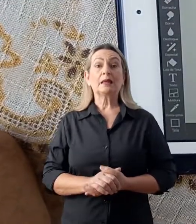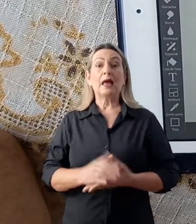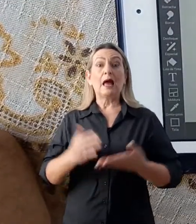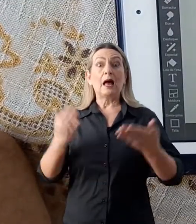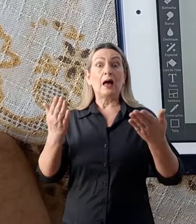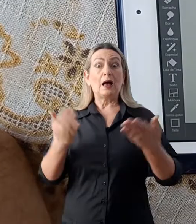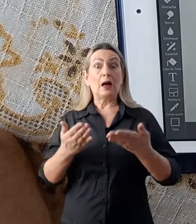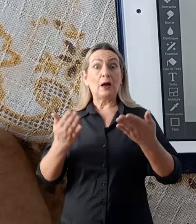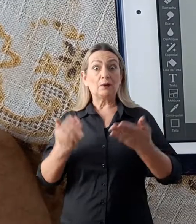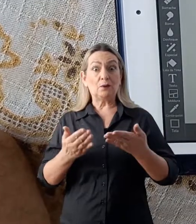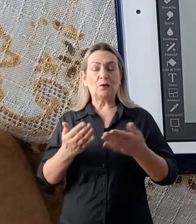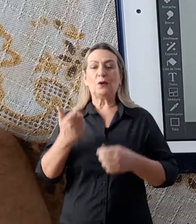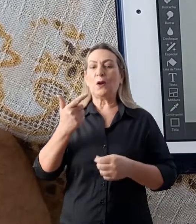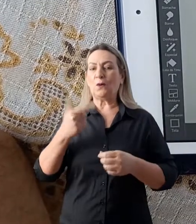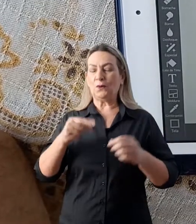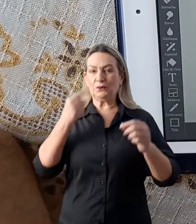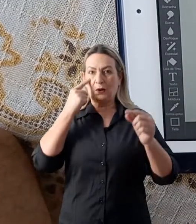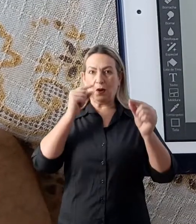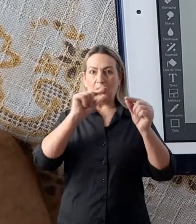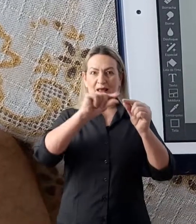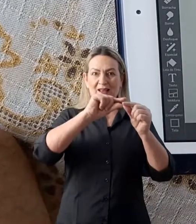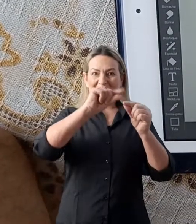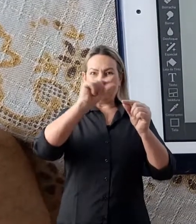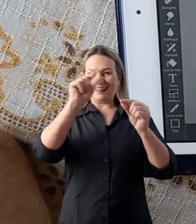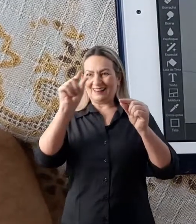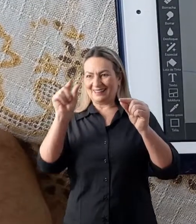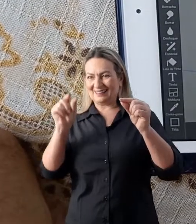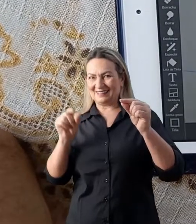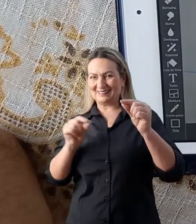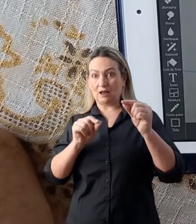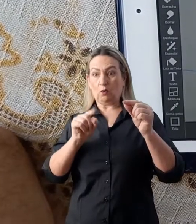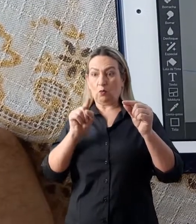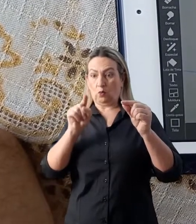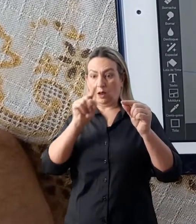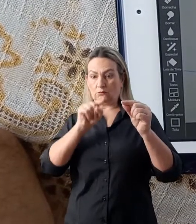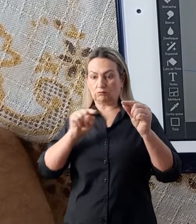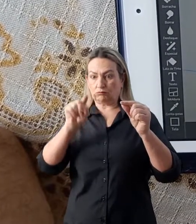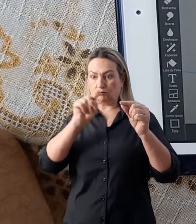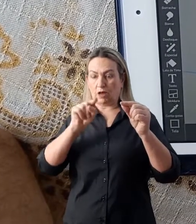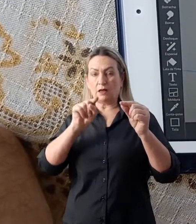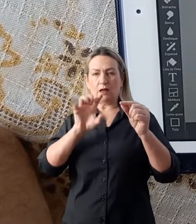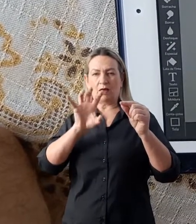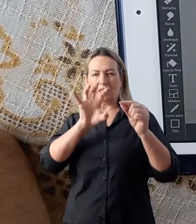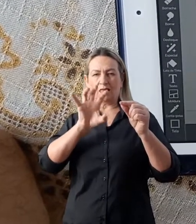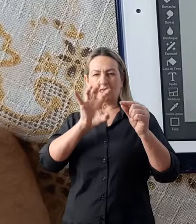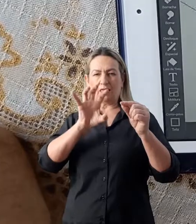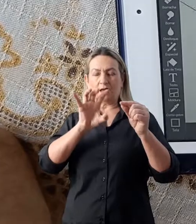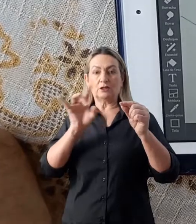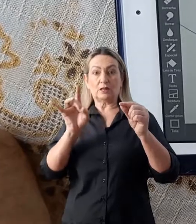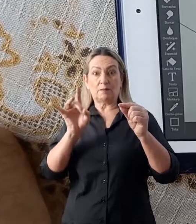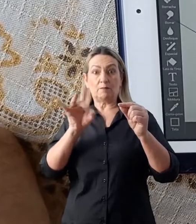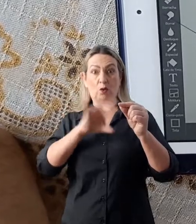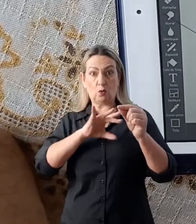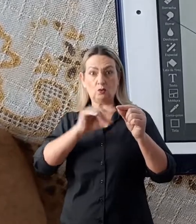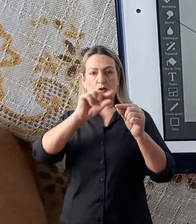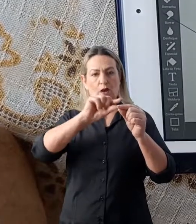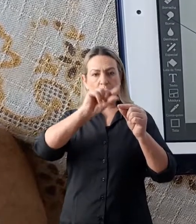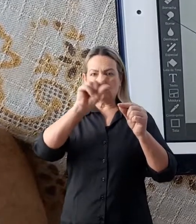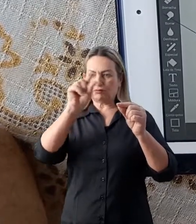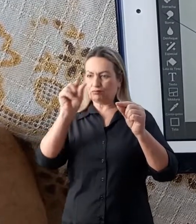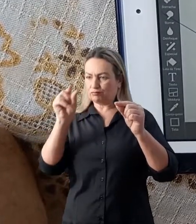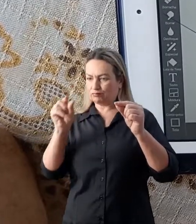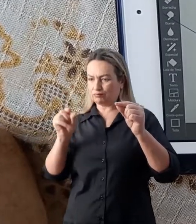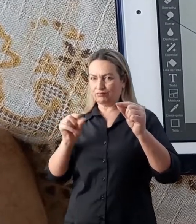E agora eu vou fazer mais uma divisão aqui, né? Eu já acabei essa região, vou fazer outra.